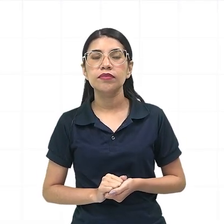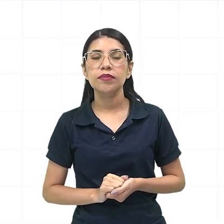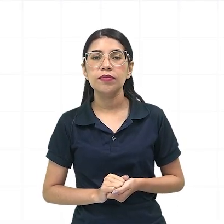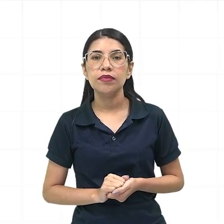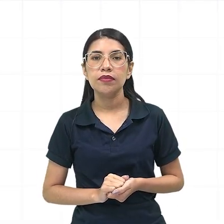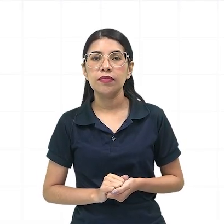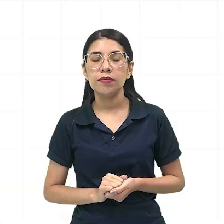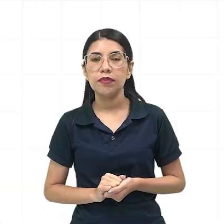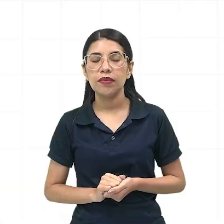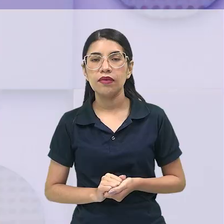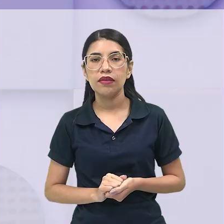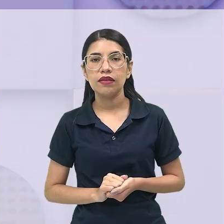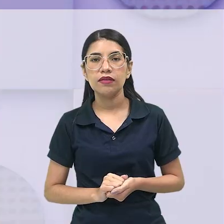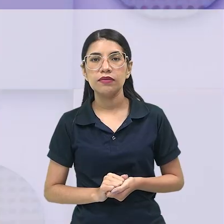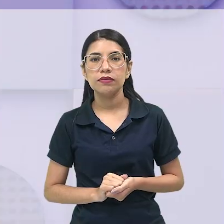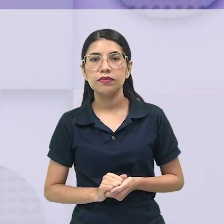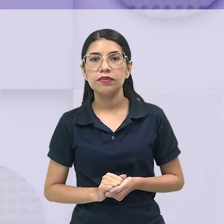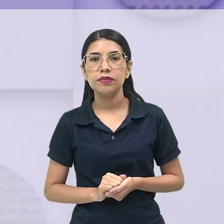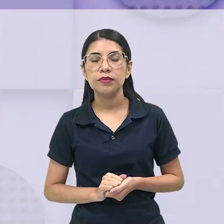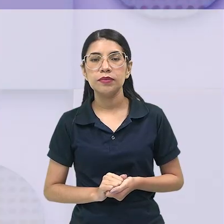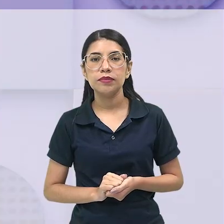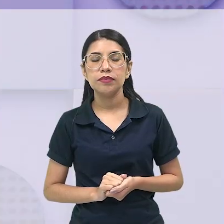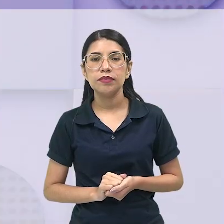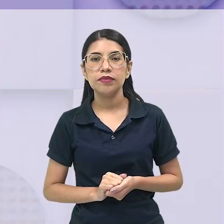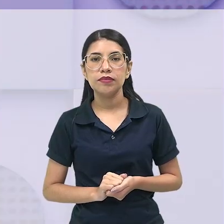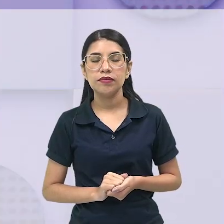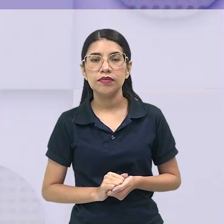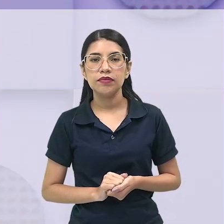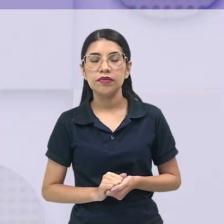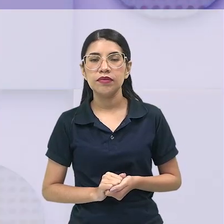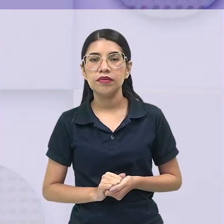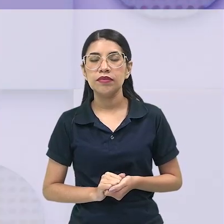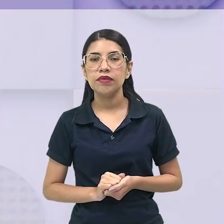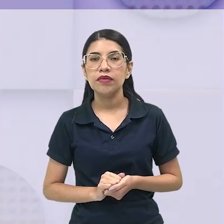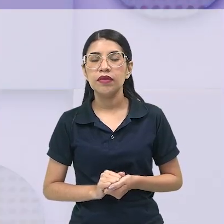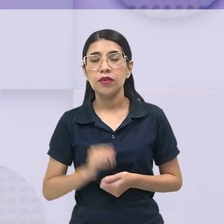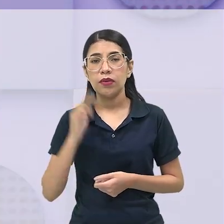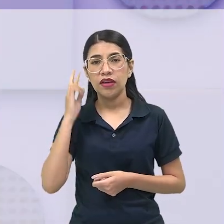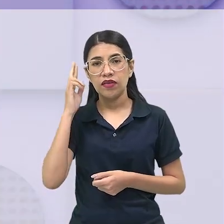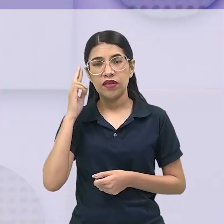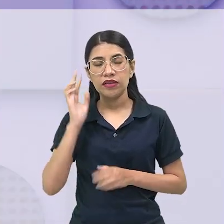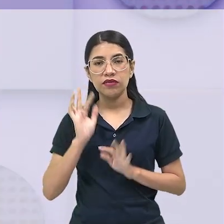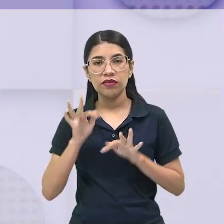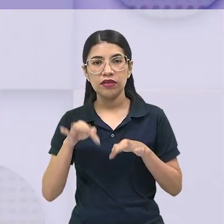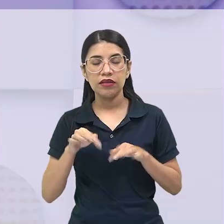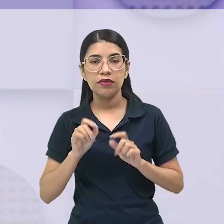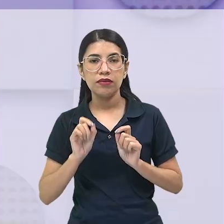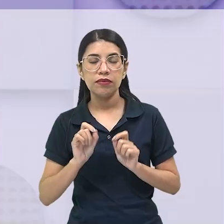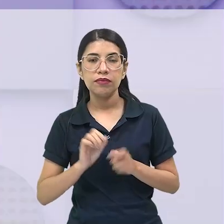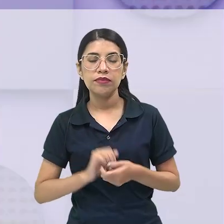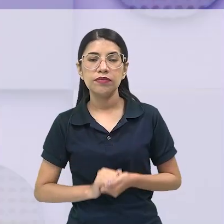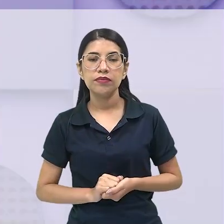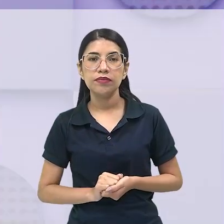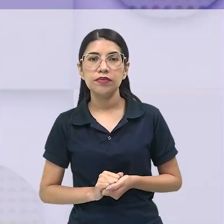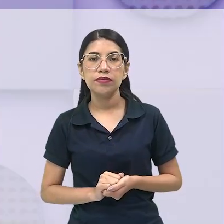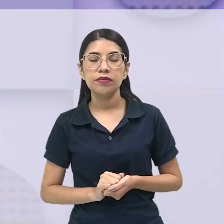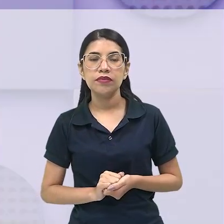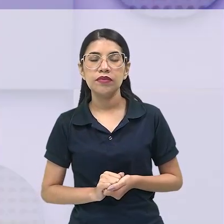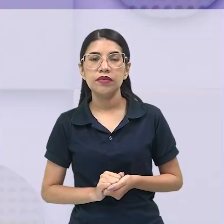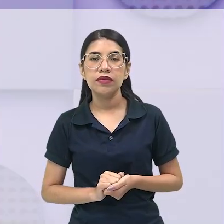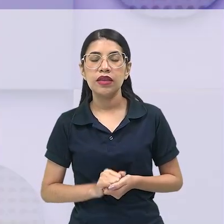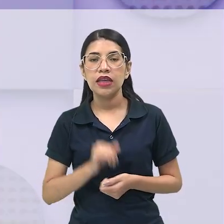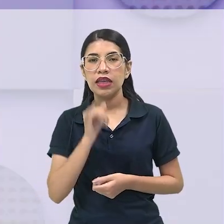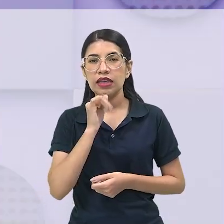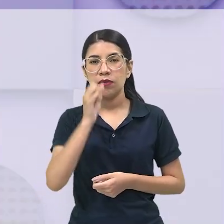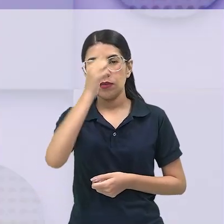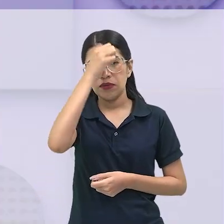das lições dessa aula. Ok? Então, fica a seguinte reflexão. A sua